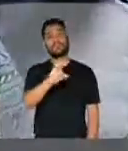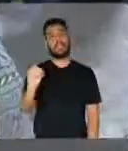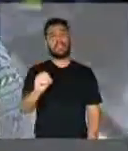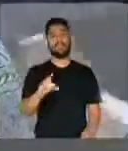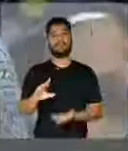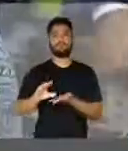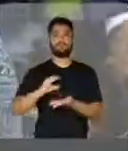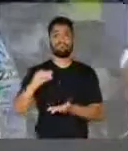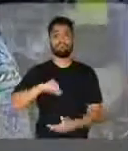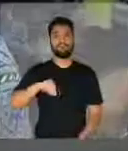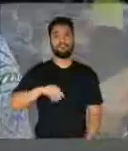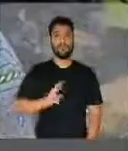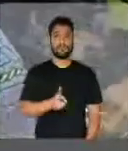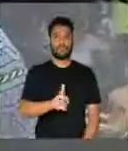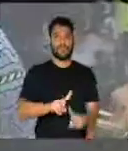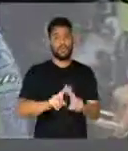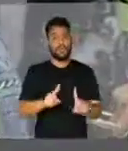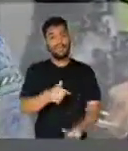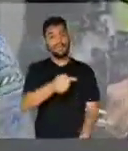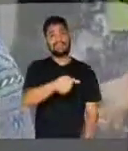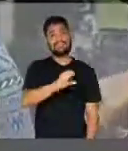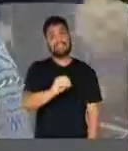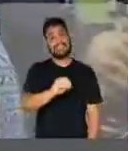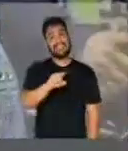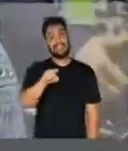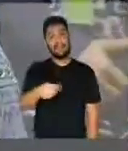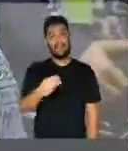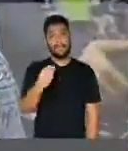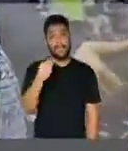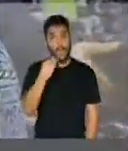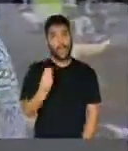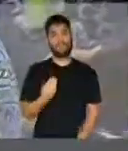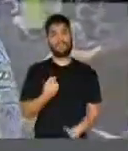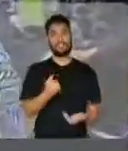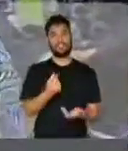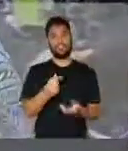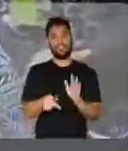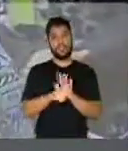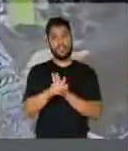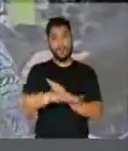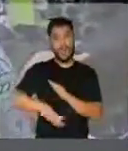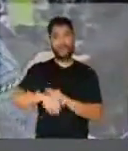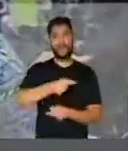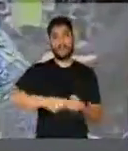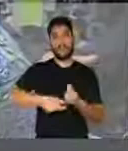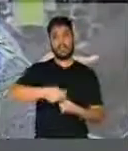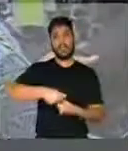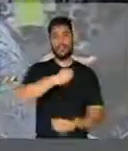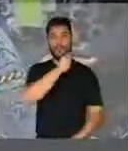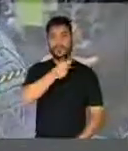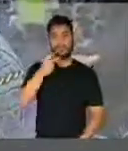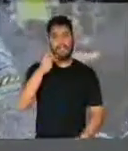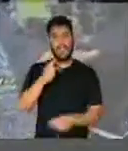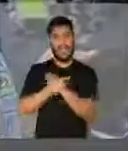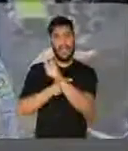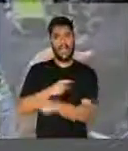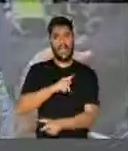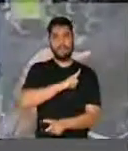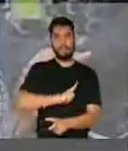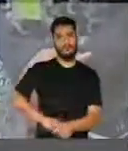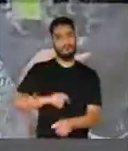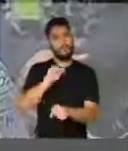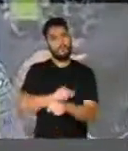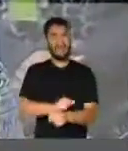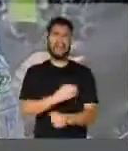tira todo mês 70 milhões da economia do Amapá. Valdez deixa de maldade e devolve às